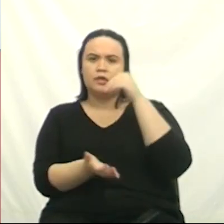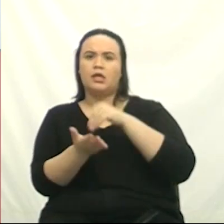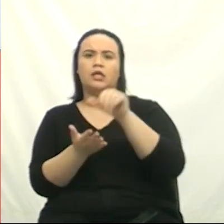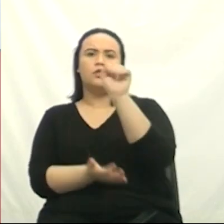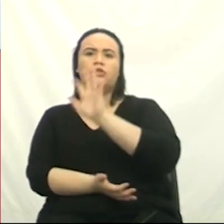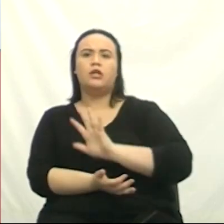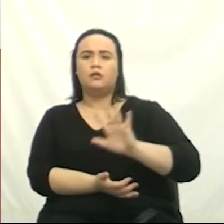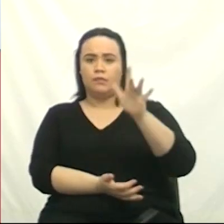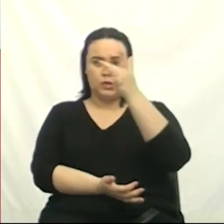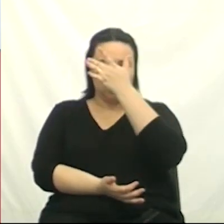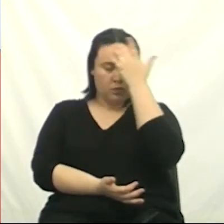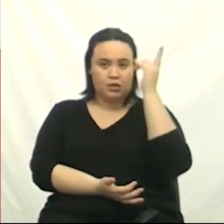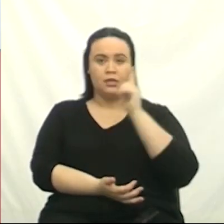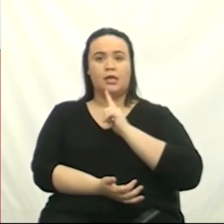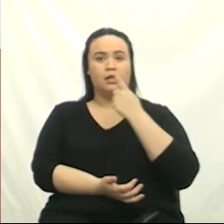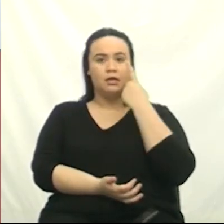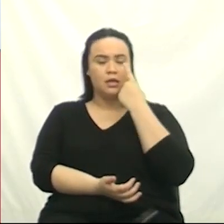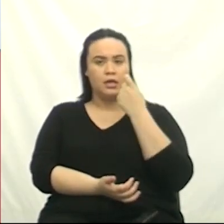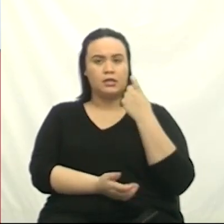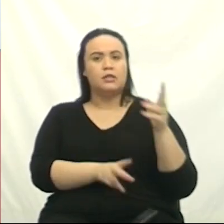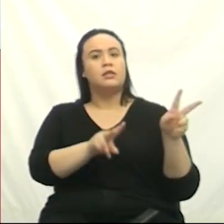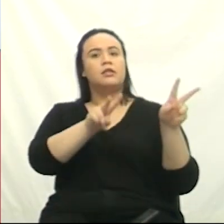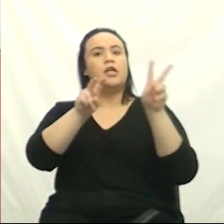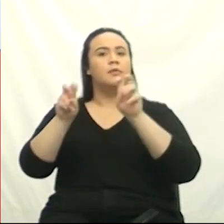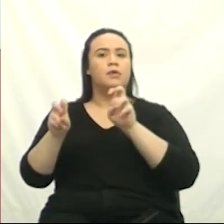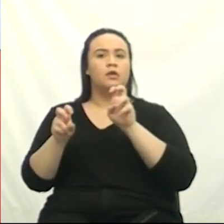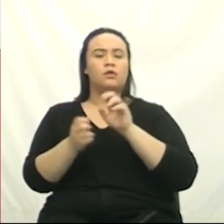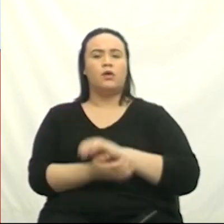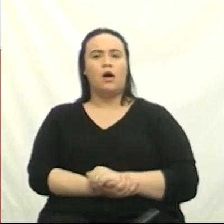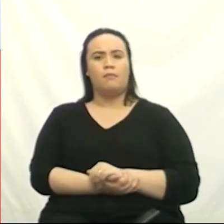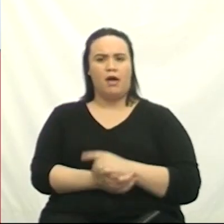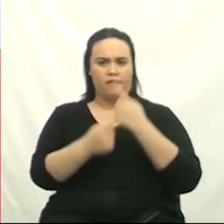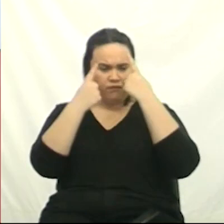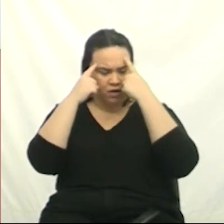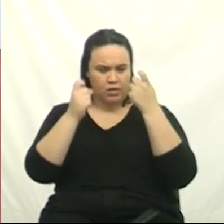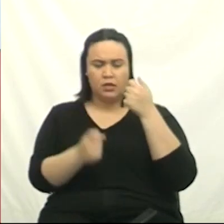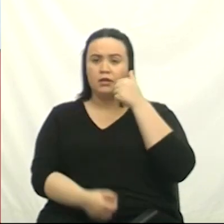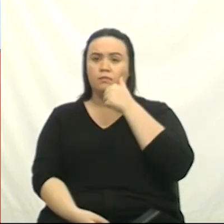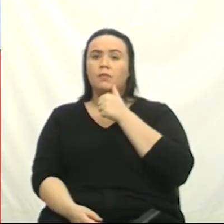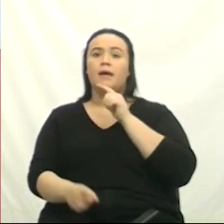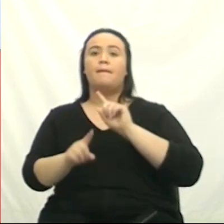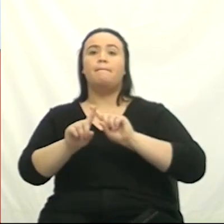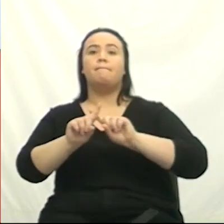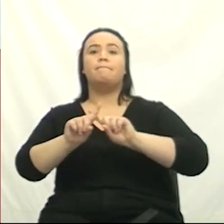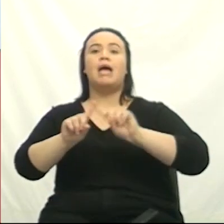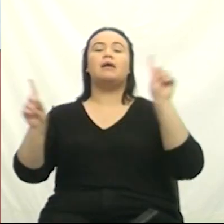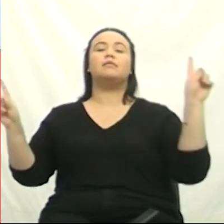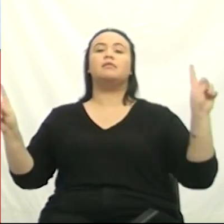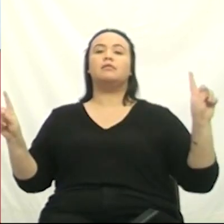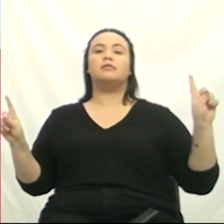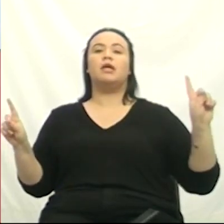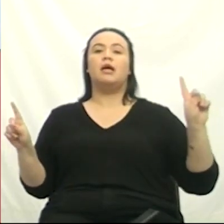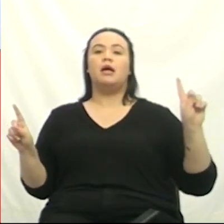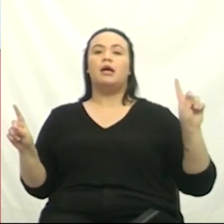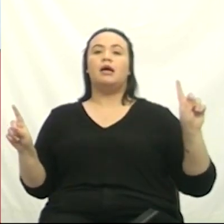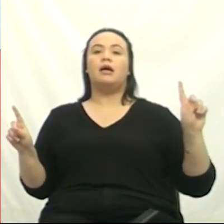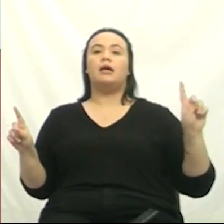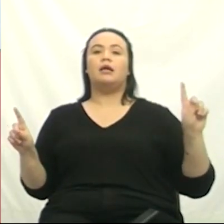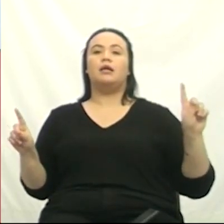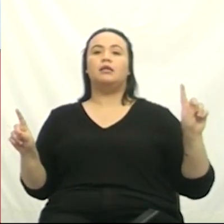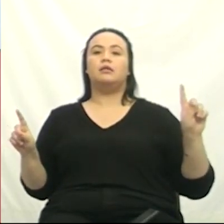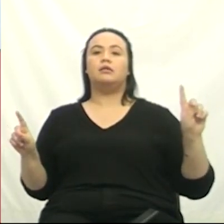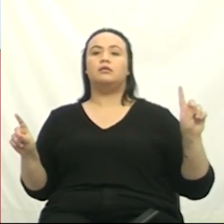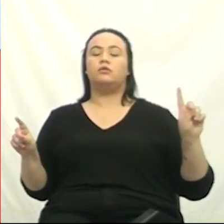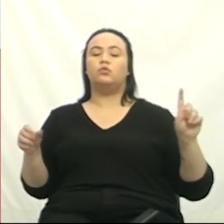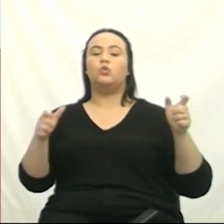mais quer que tenha interesse nesse assunto para superar não só a violência contra as mulheres mas as reviolências dentro dos